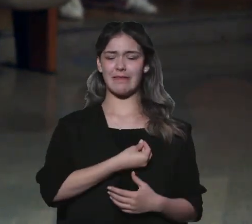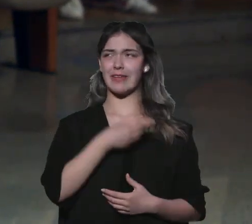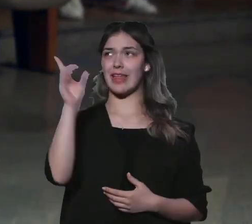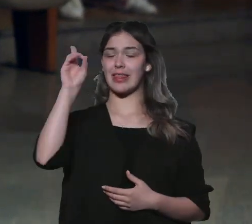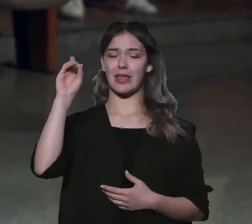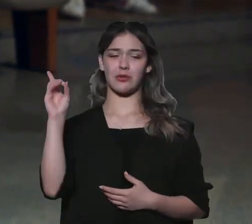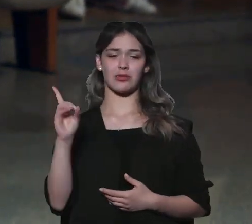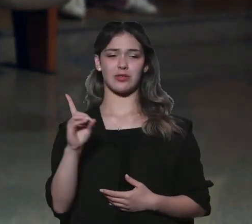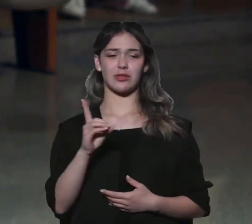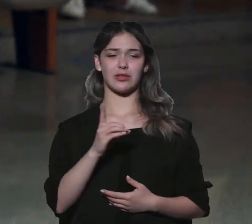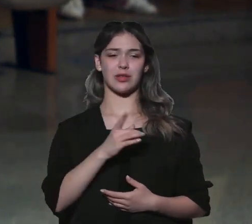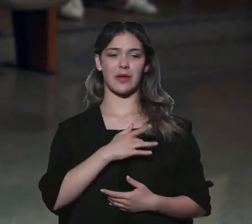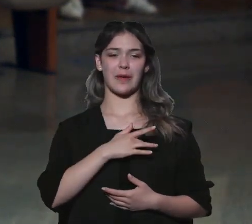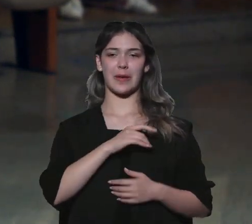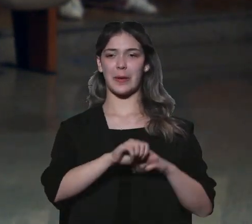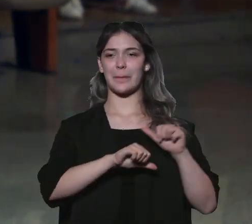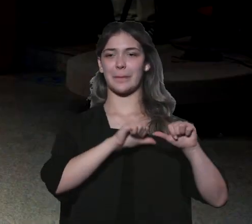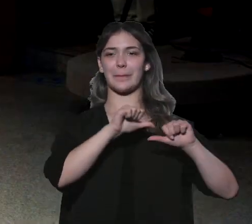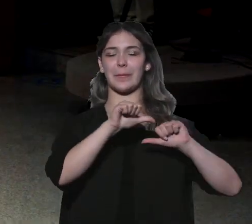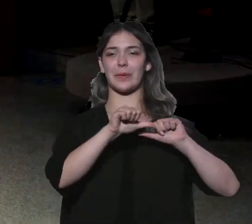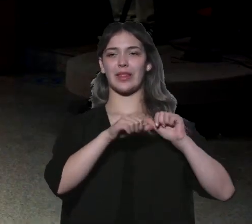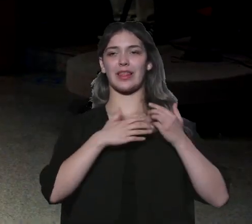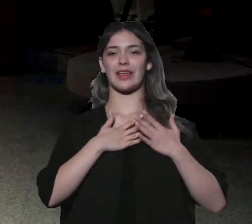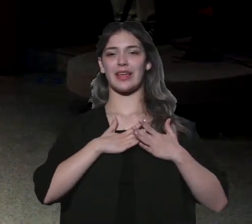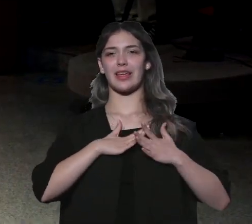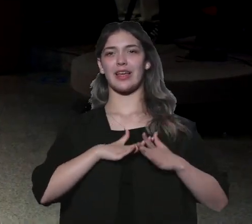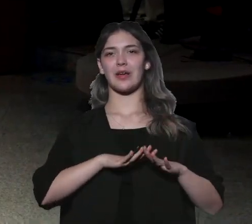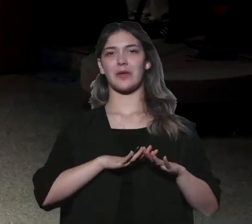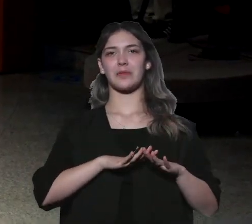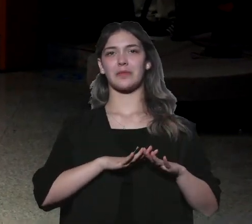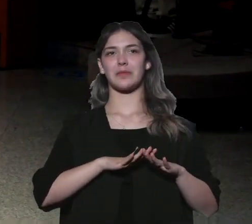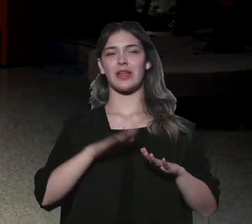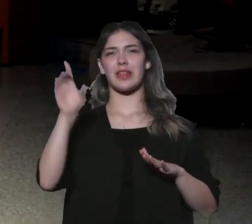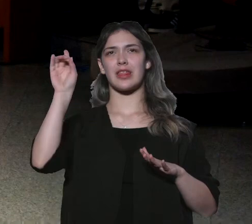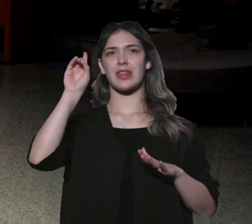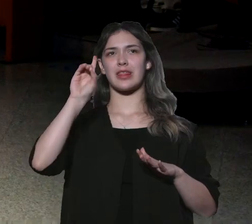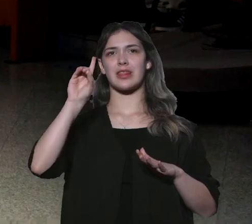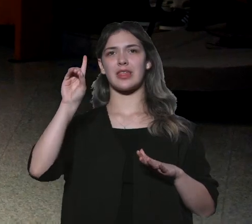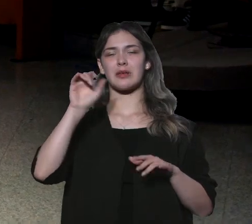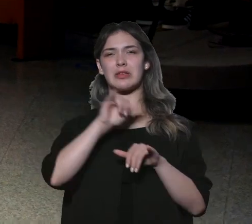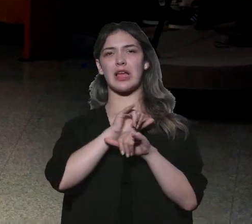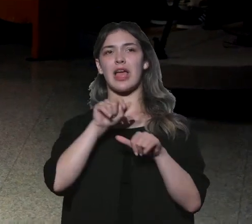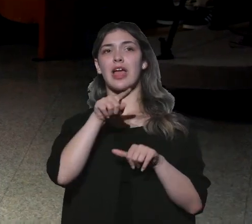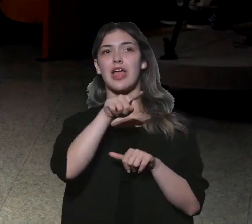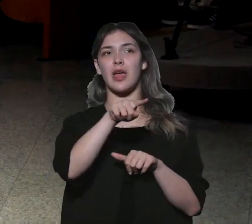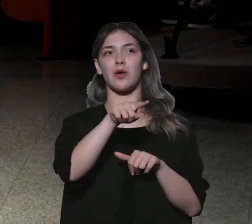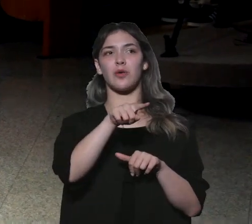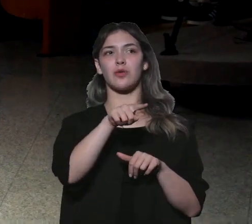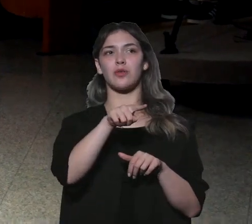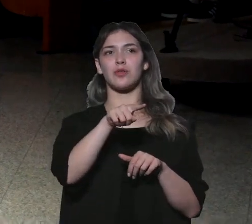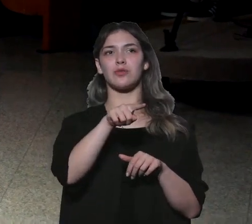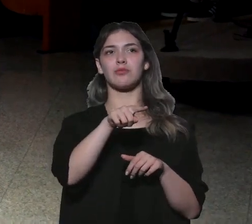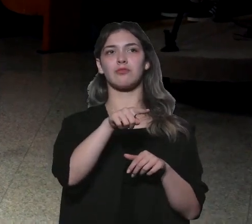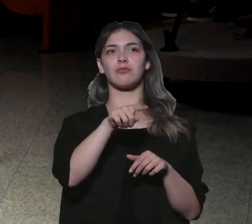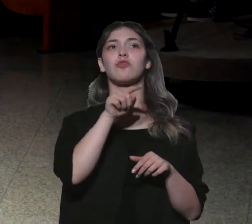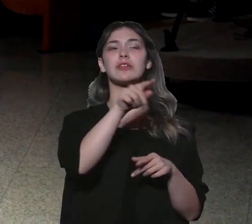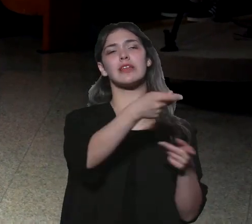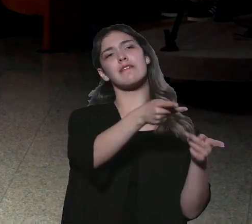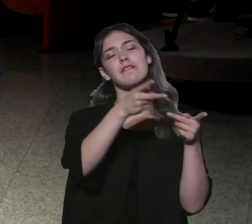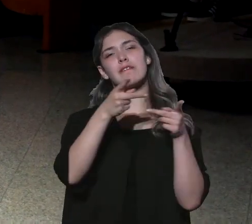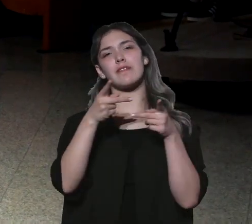Hoje Deus está te dizendo: eu te trouxe aqui para arrumar a tua vida. Isso que você está vivendo não é